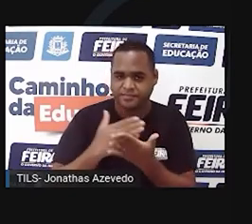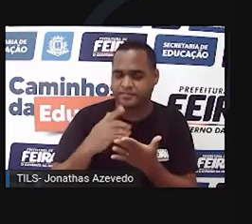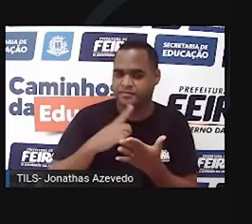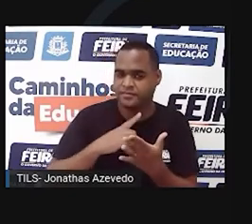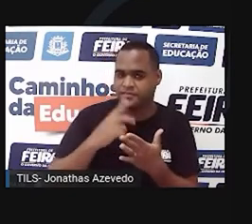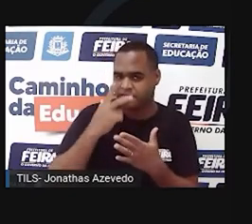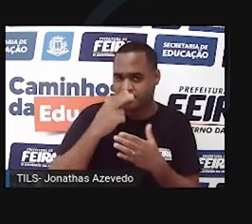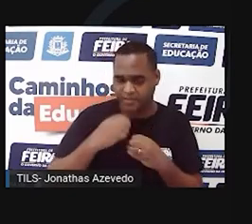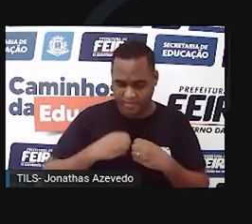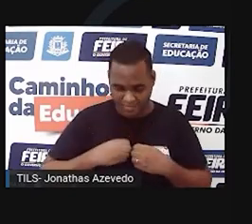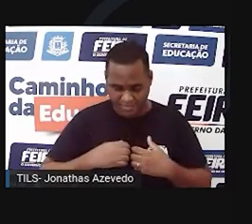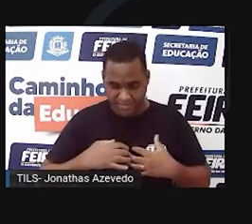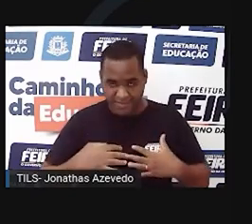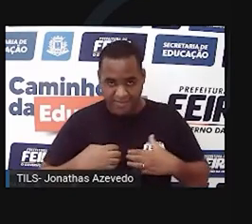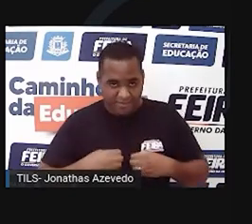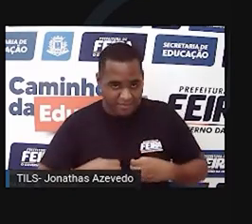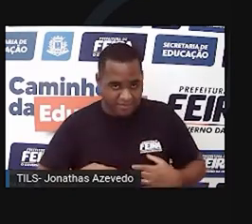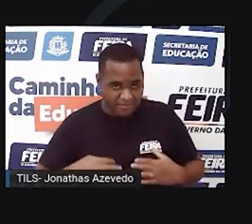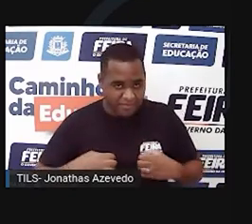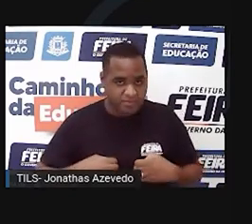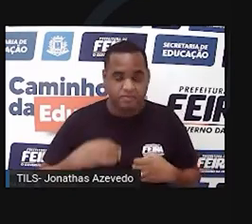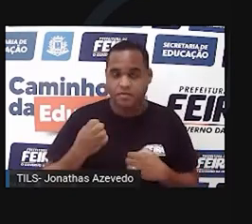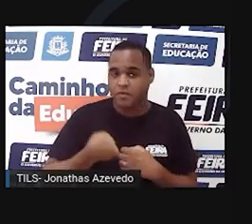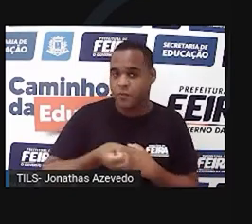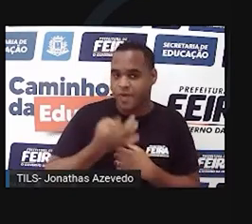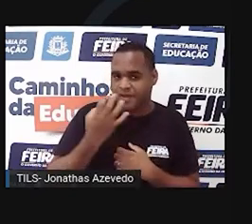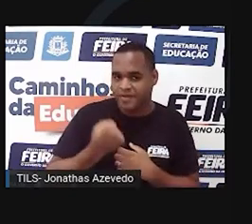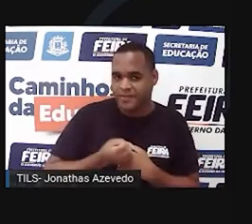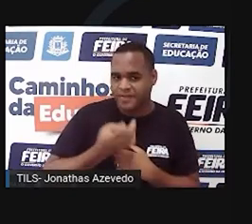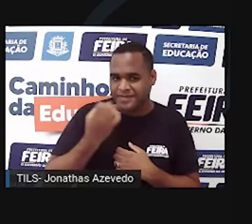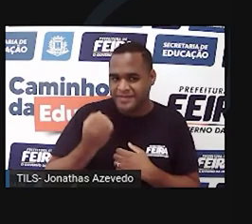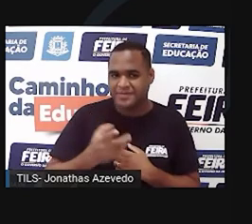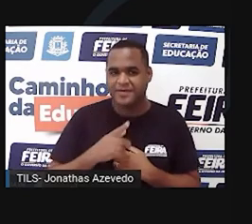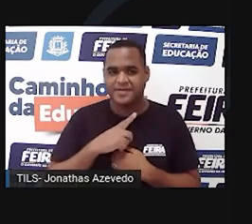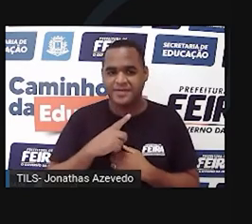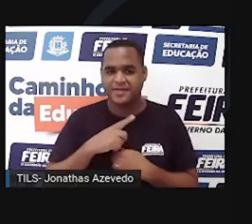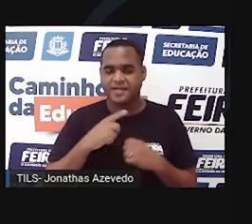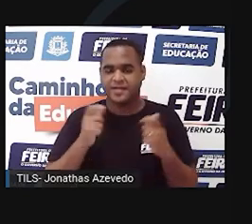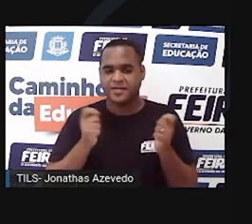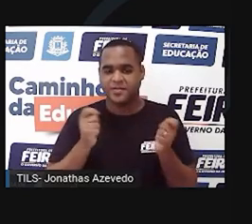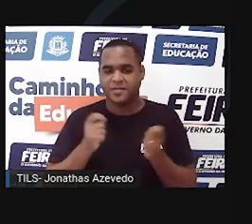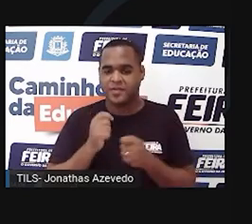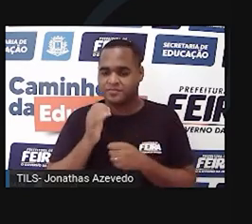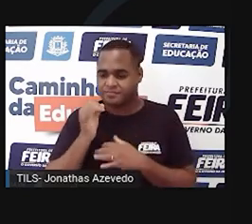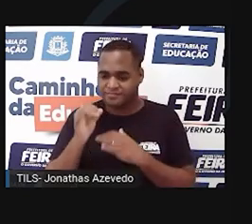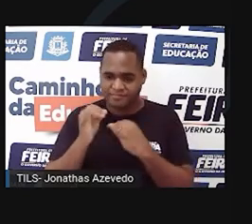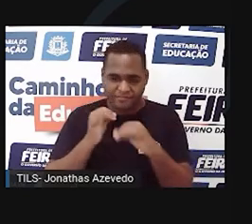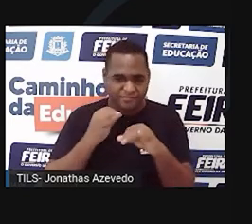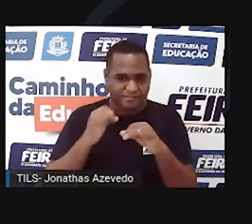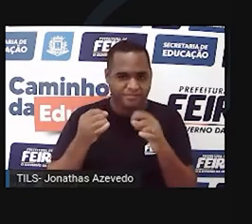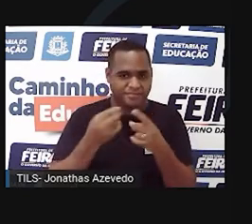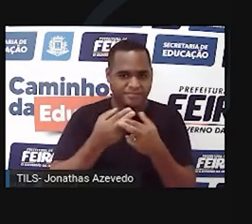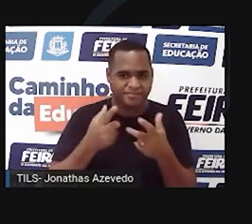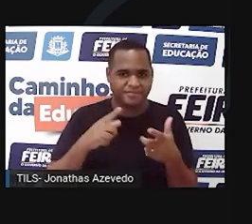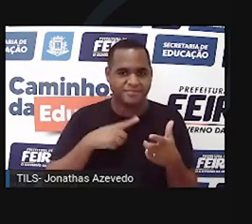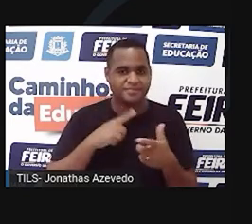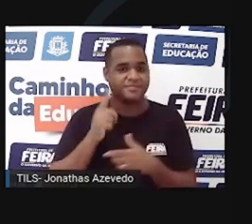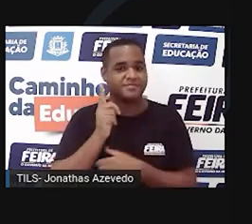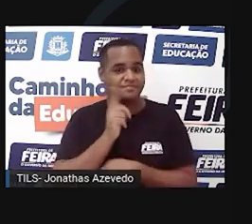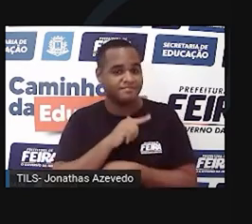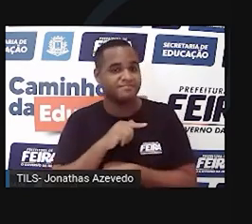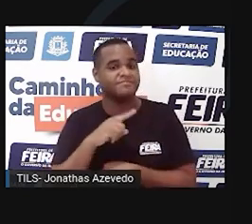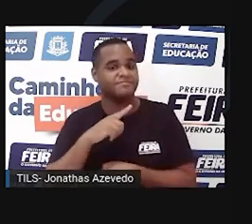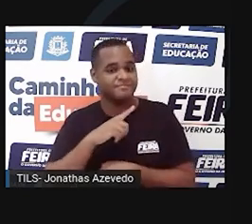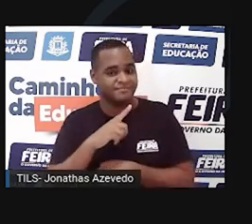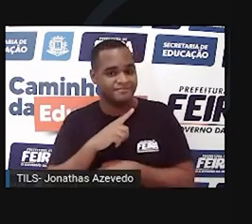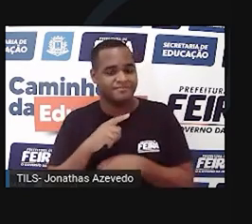E, dependendo da quantidade de energia, elas vão se movimentar muito ou vão se movimentar